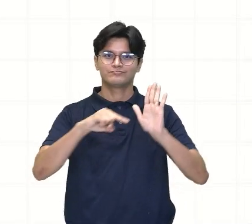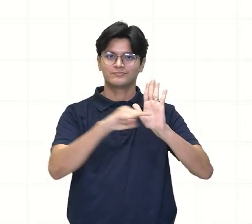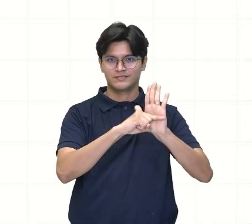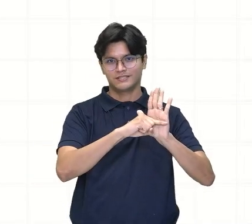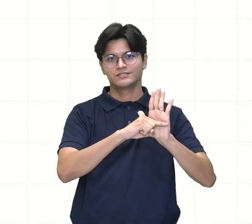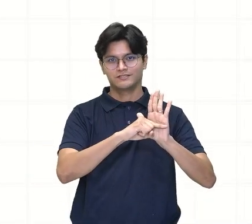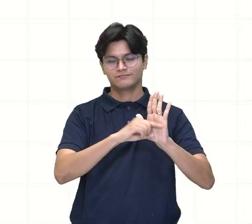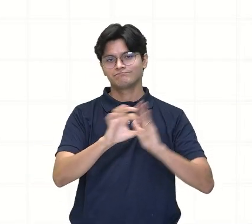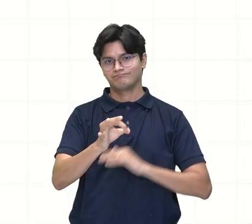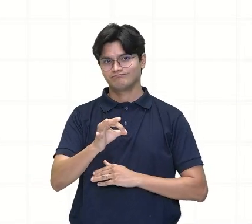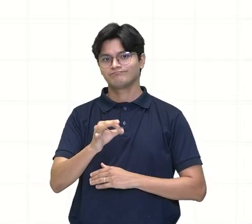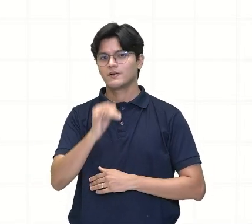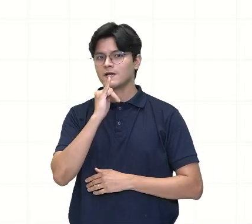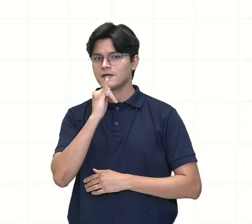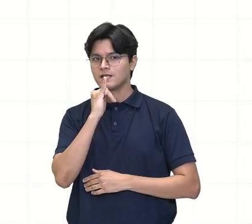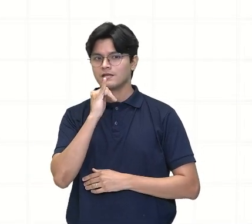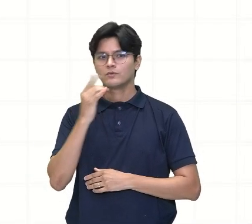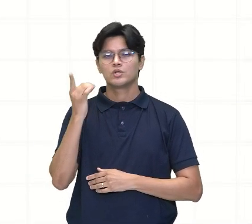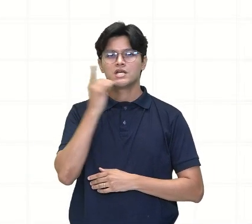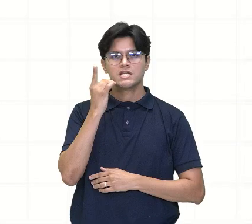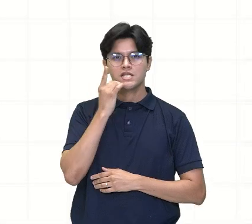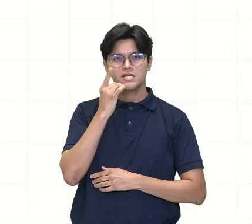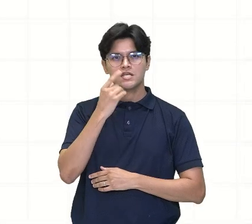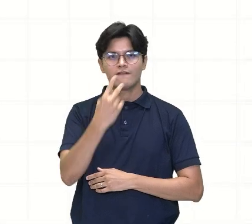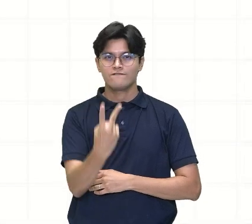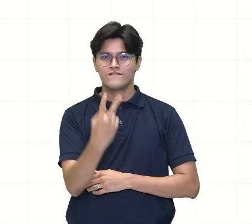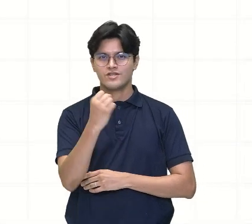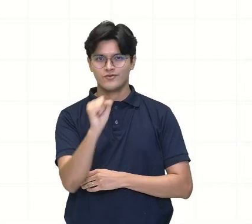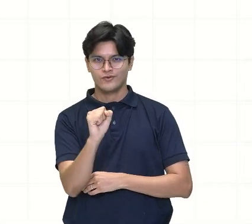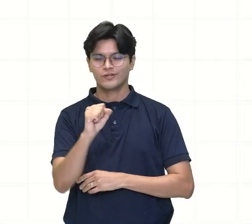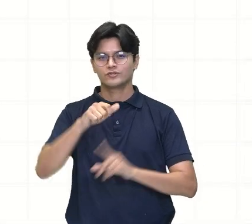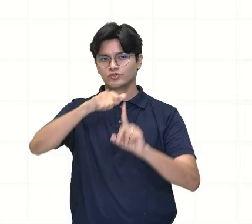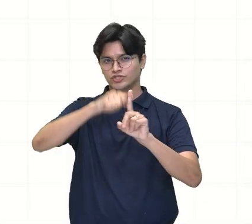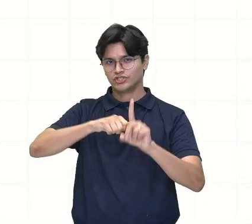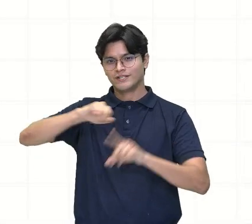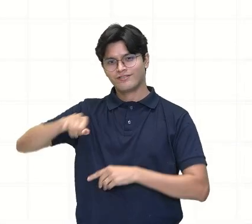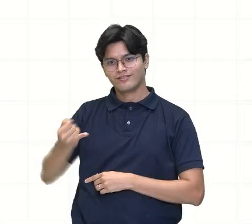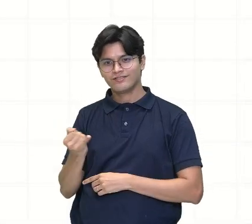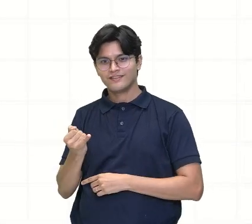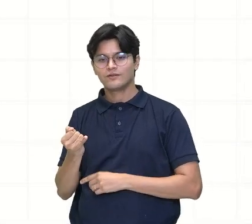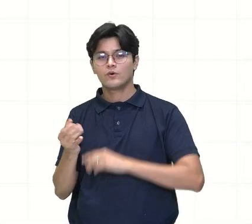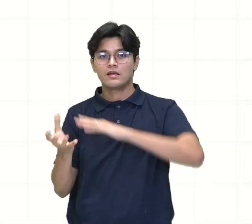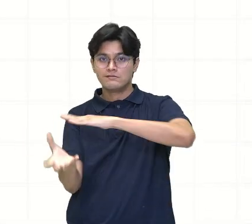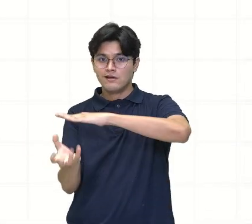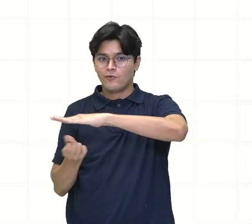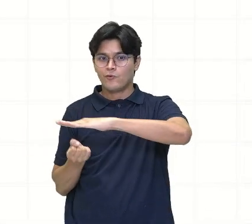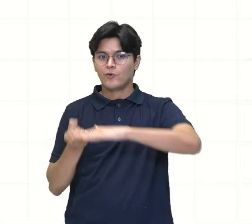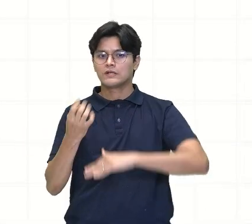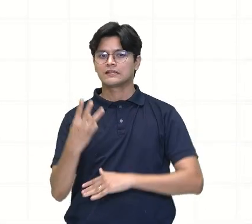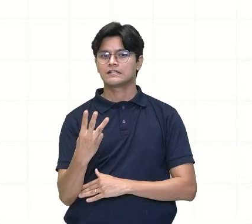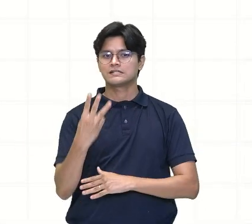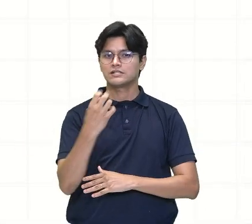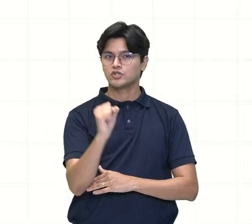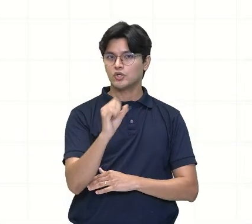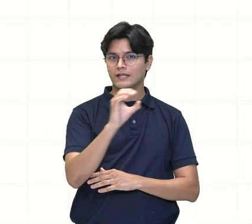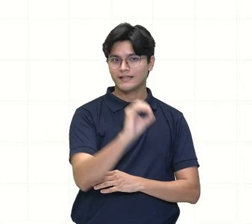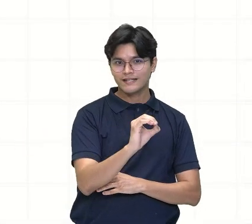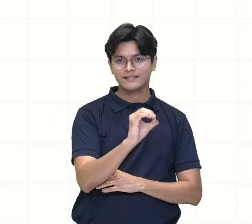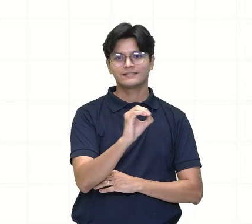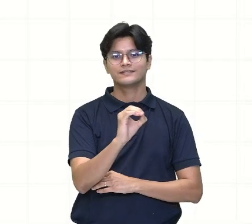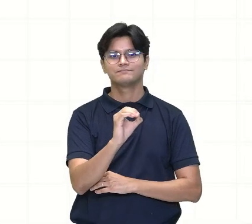sacou 380, mas ele só tinha R$ 350 na conta dele. Então, ele